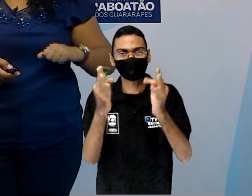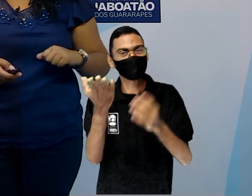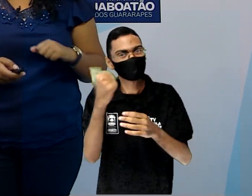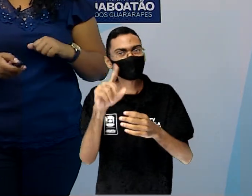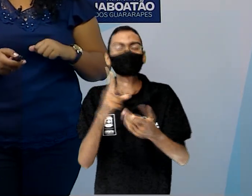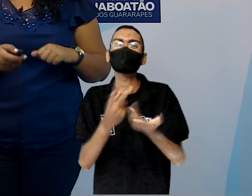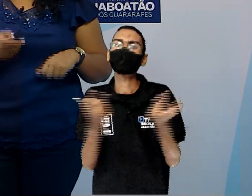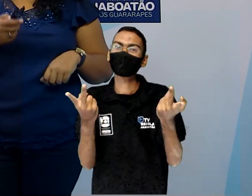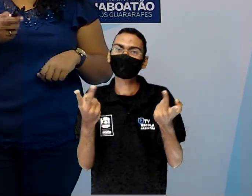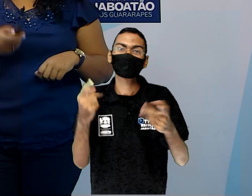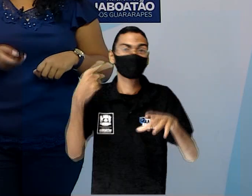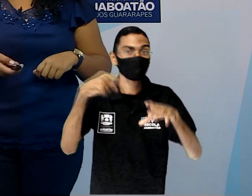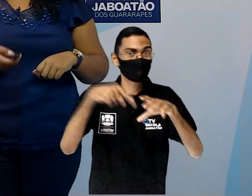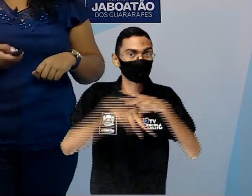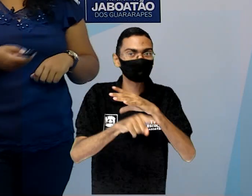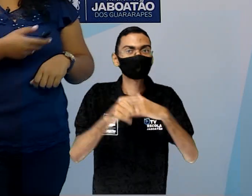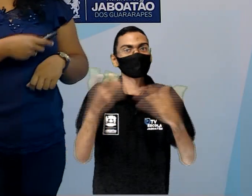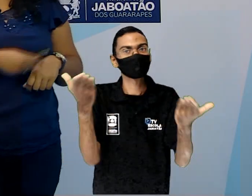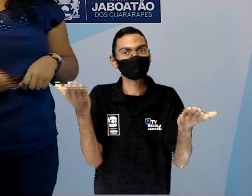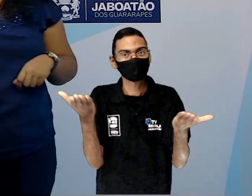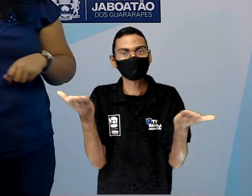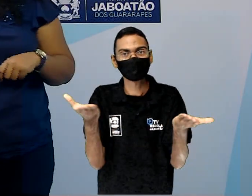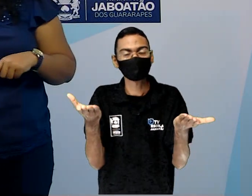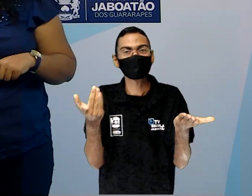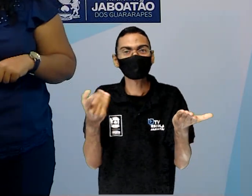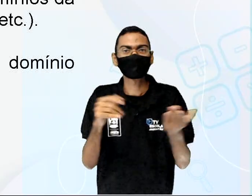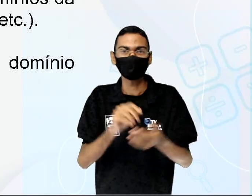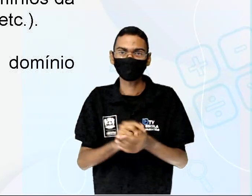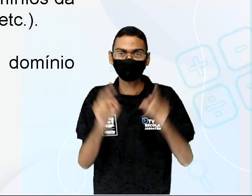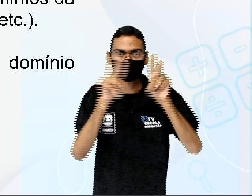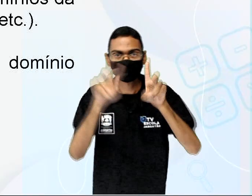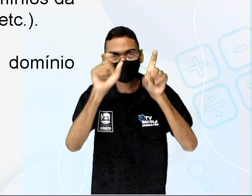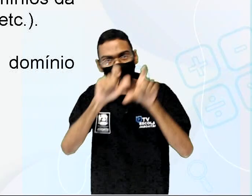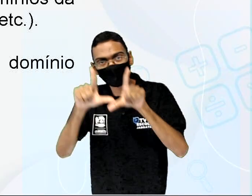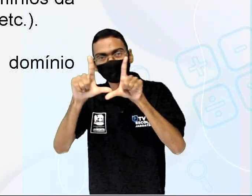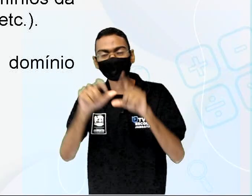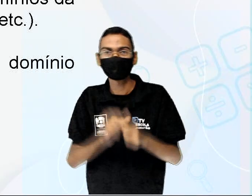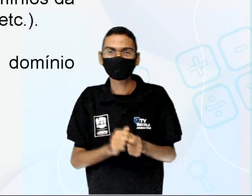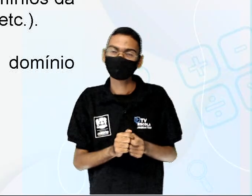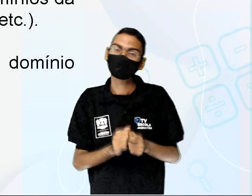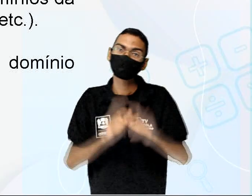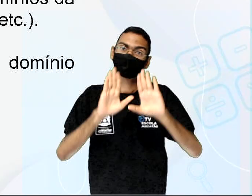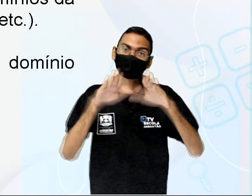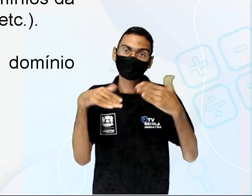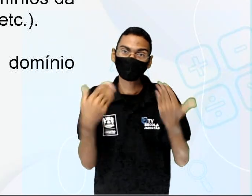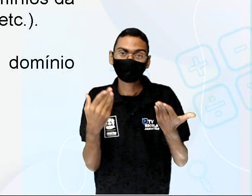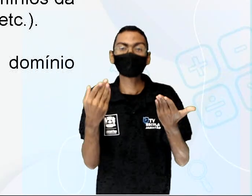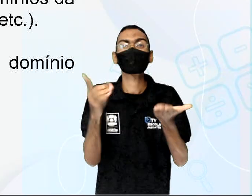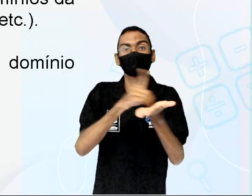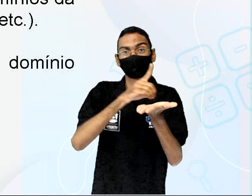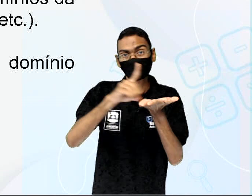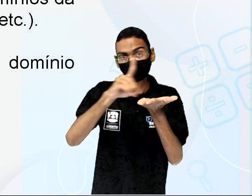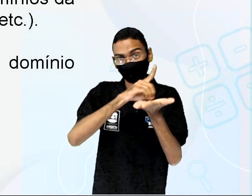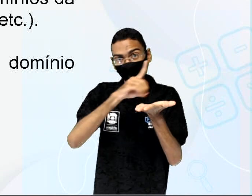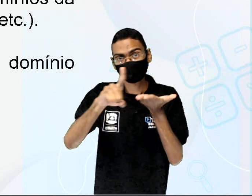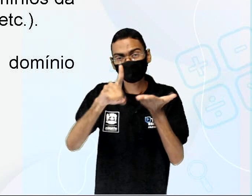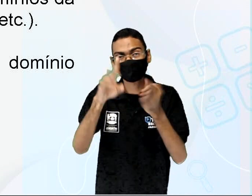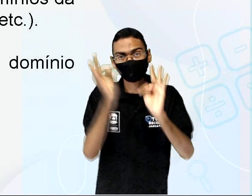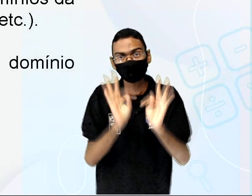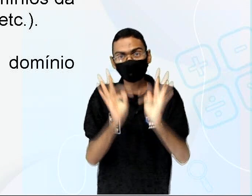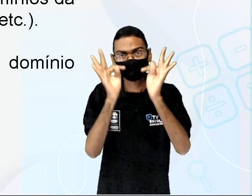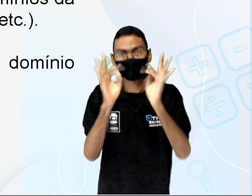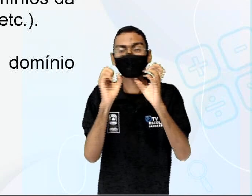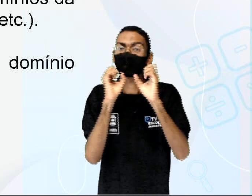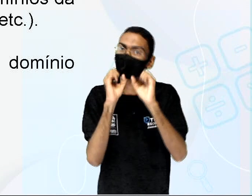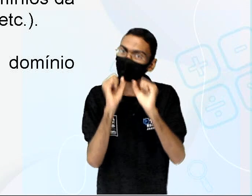gente vai se aprofundar um pouquinho agora. Acompanha no slide. Então, segundo o dicionário, tecnologia